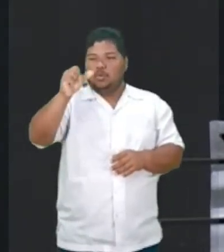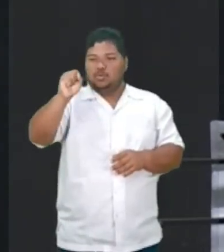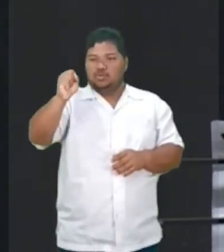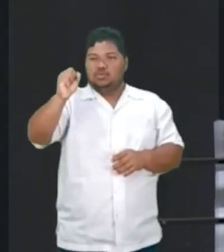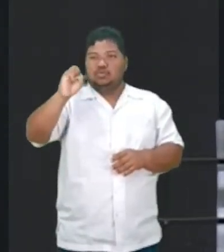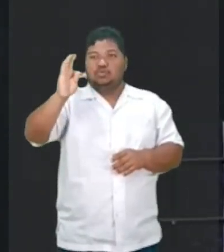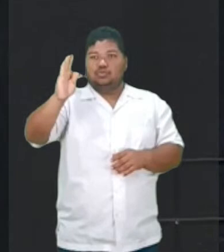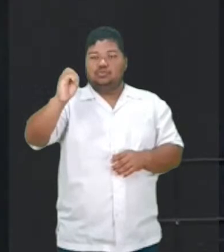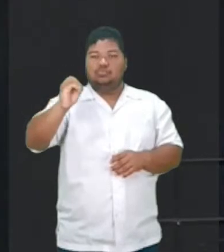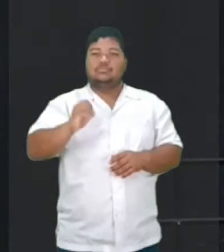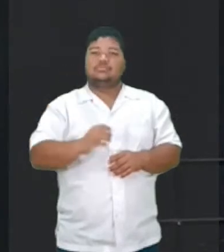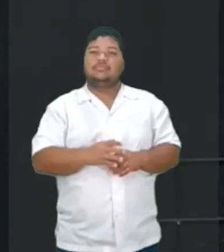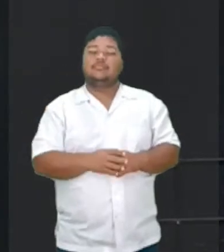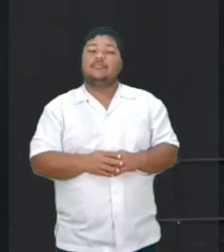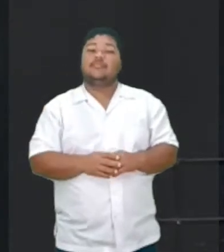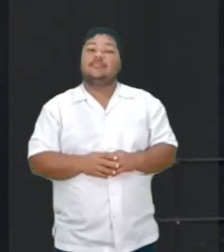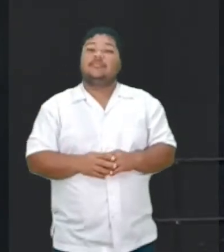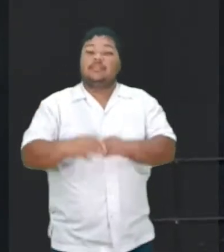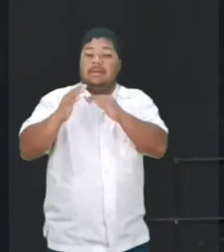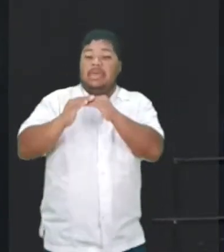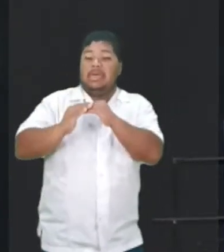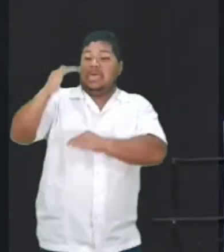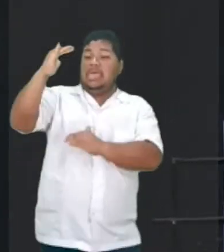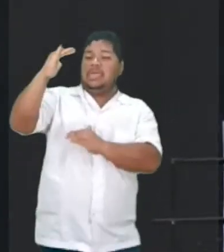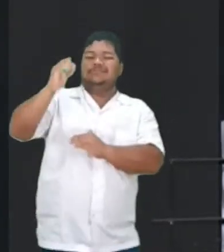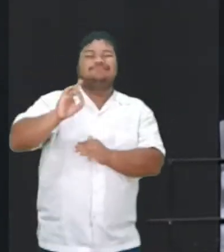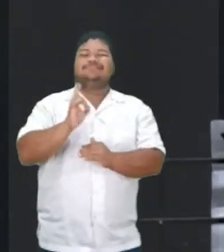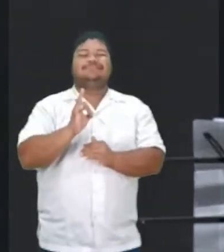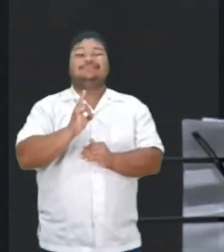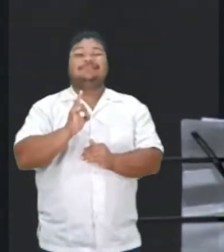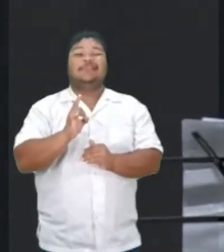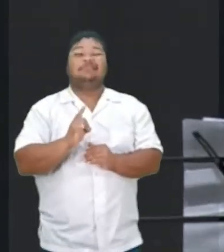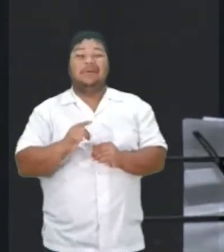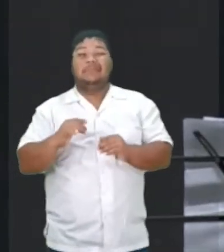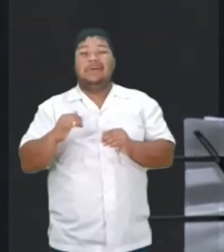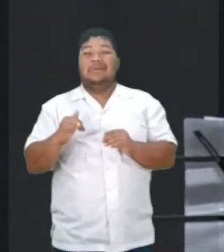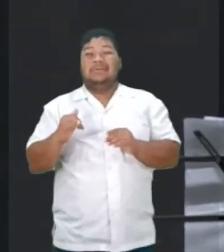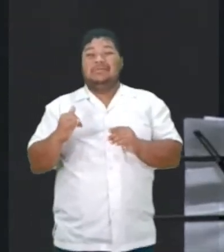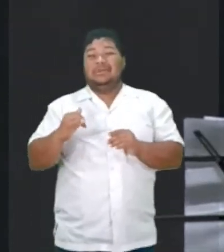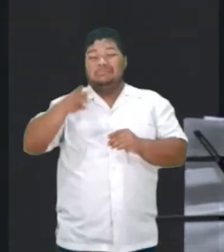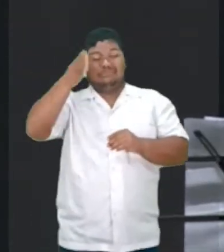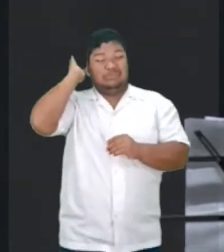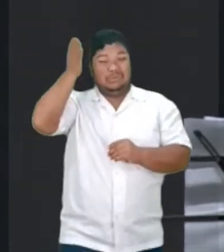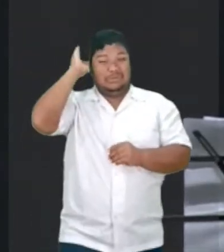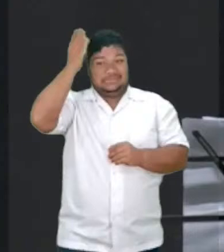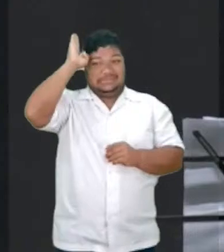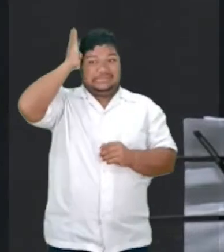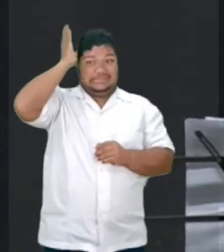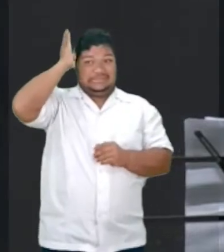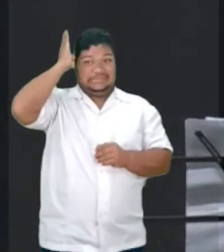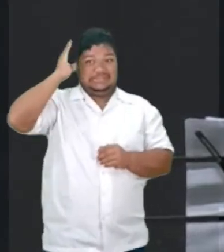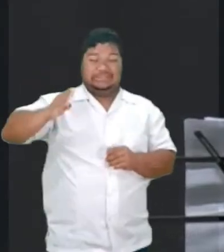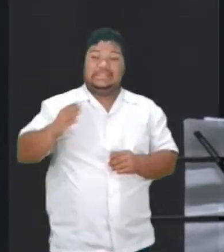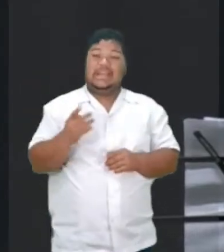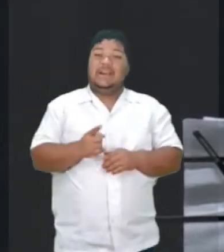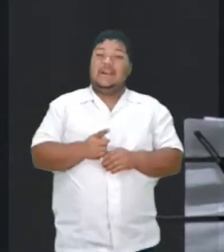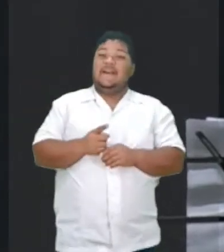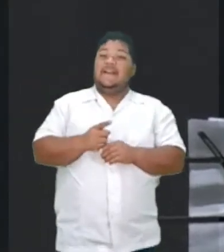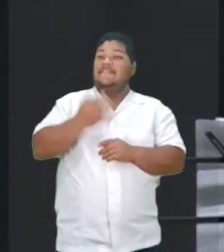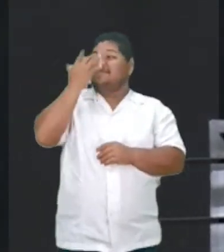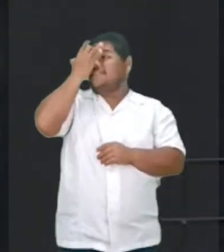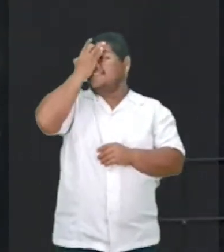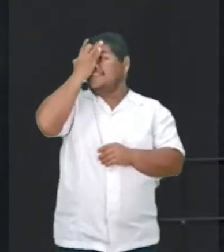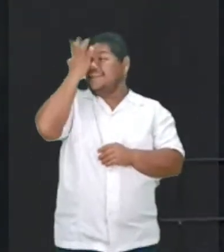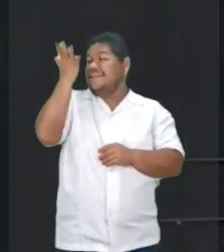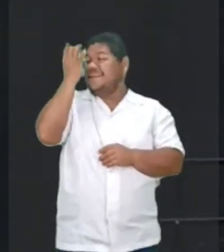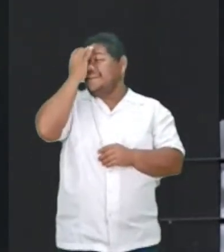aumentar imposto, não. É tão ignorante, é tanta burrice, que a solução está em facilitar, diminuir